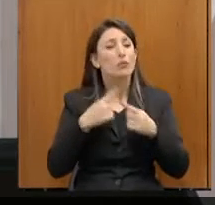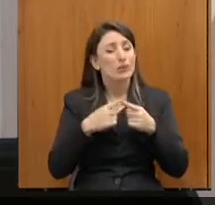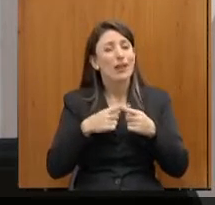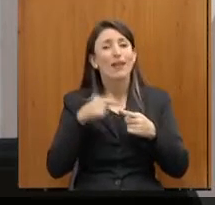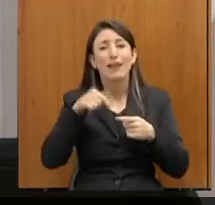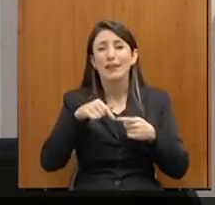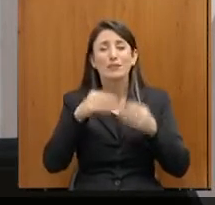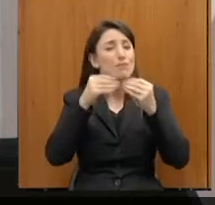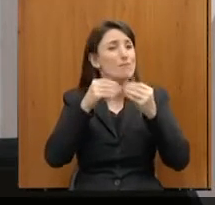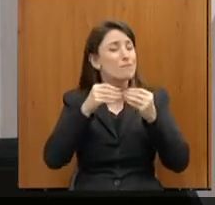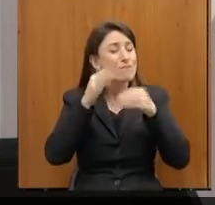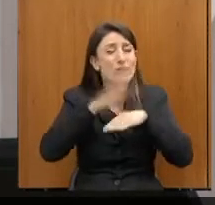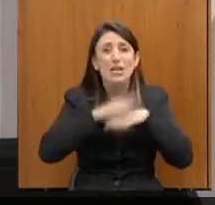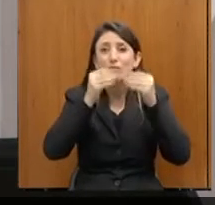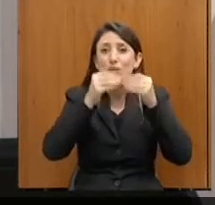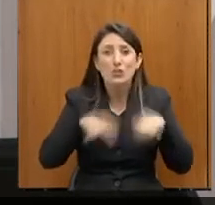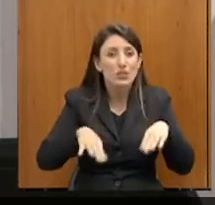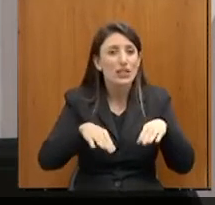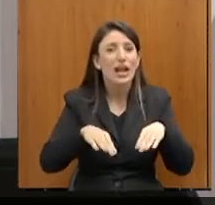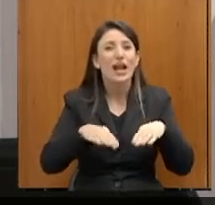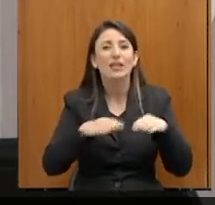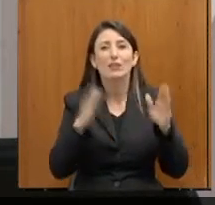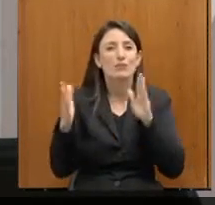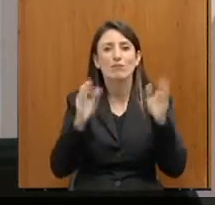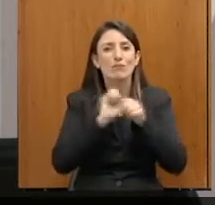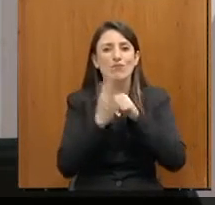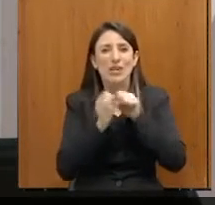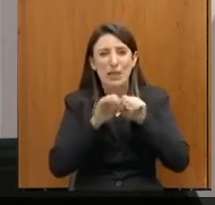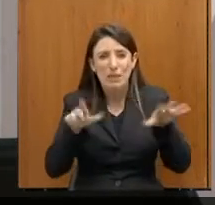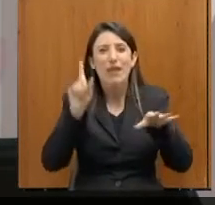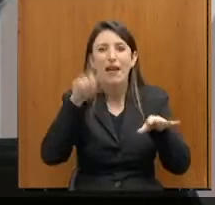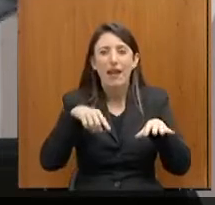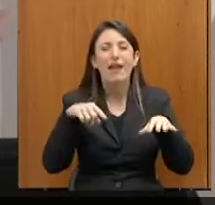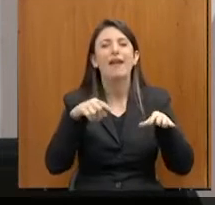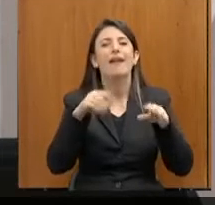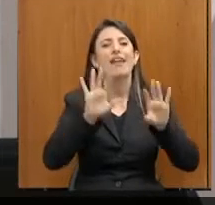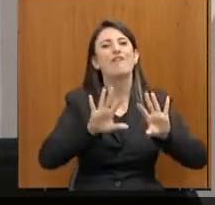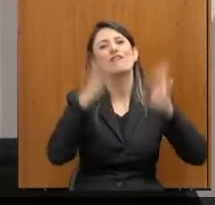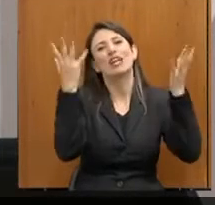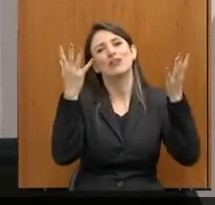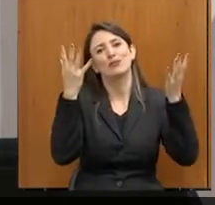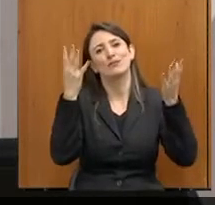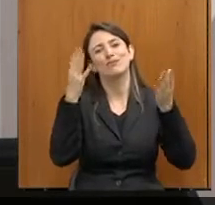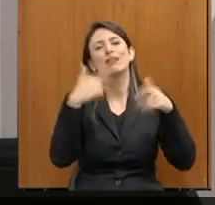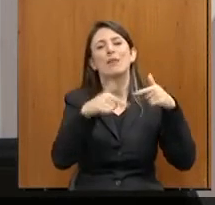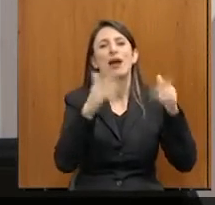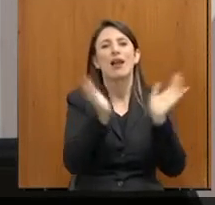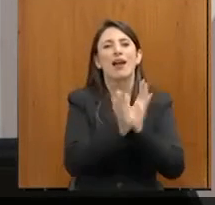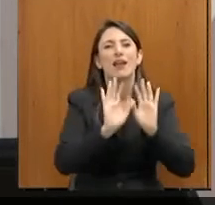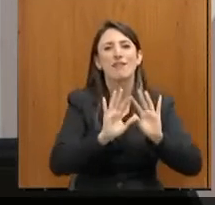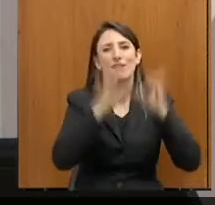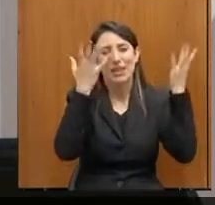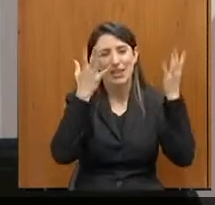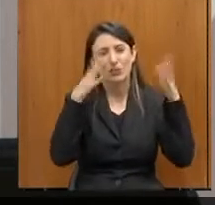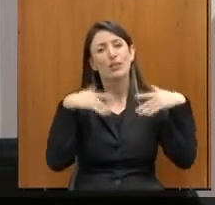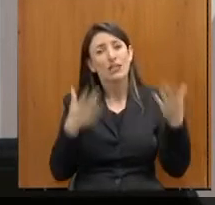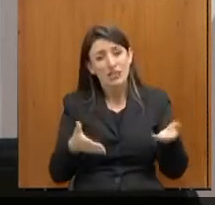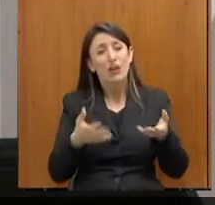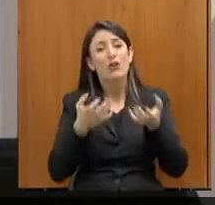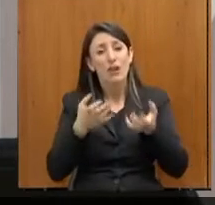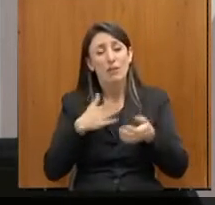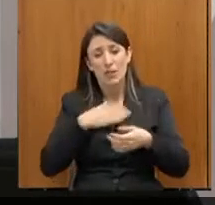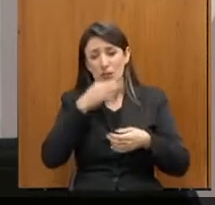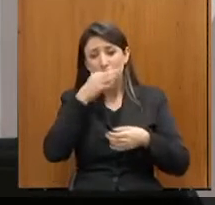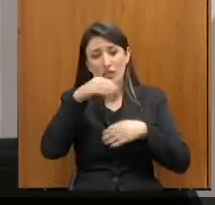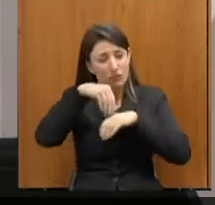prejudicadas durante essa questão da pandemia foi o setor de eventos então eu tô falando com eles aqui leve esse essa sugestão também para o comitê